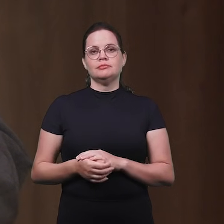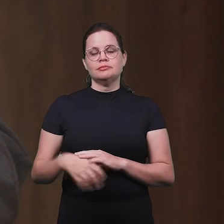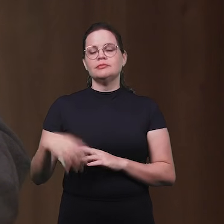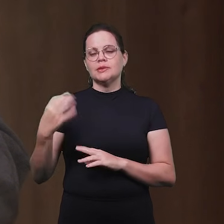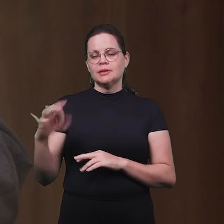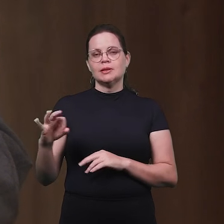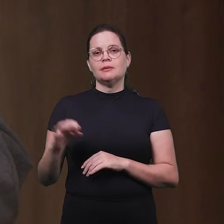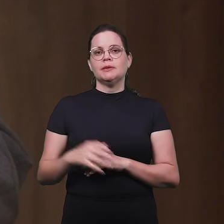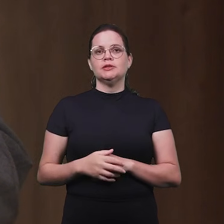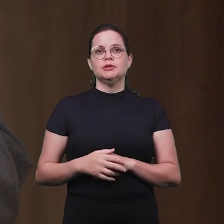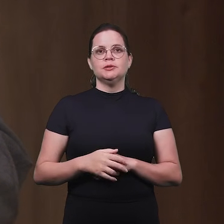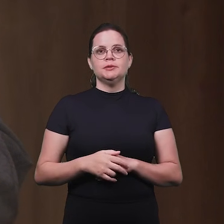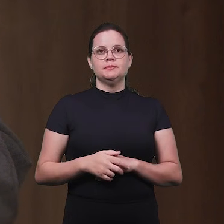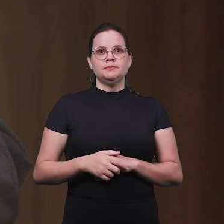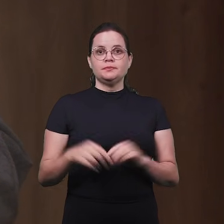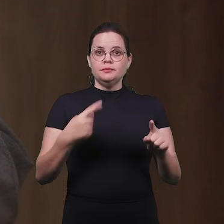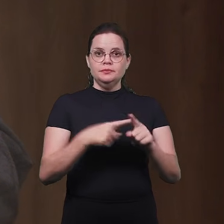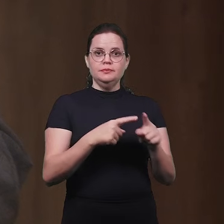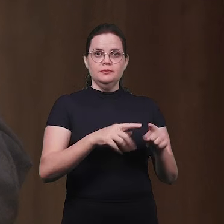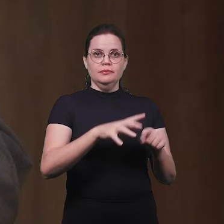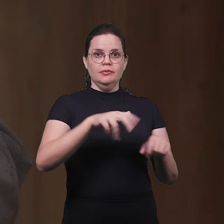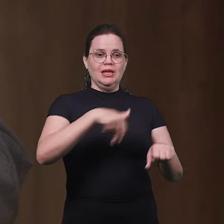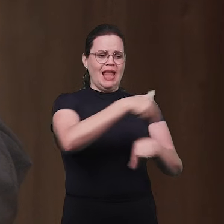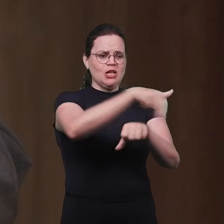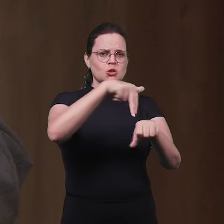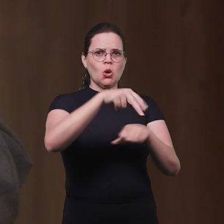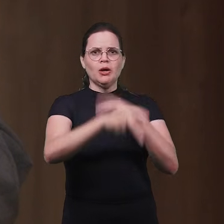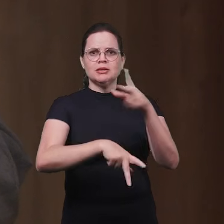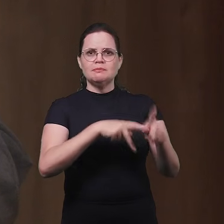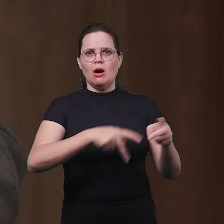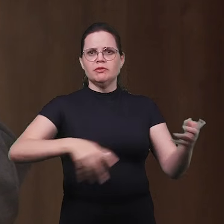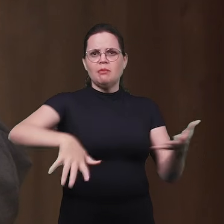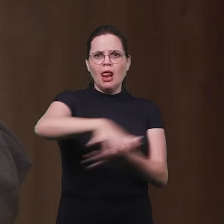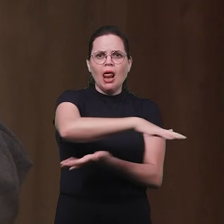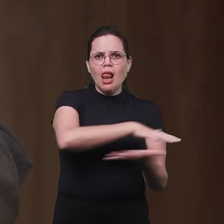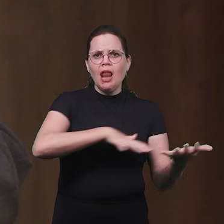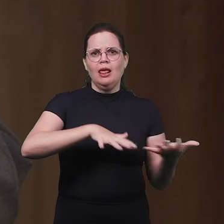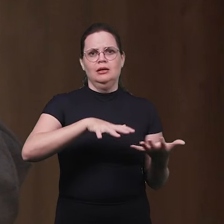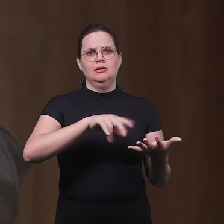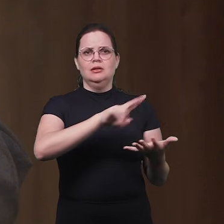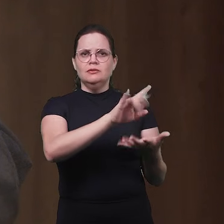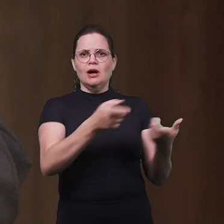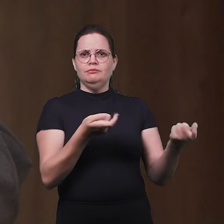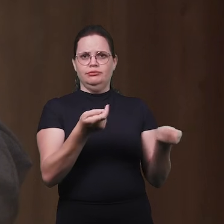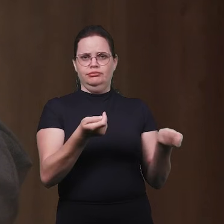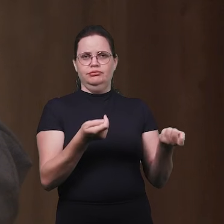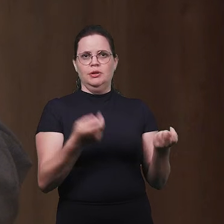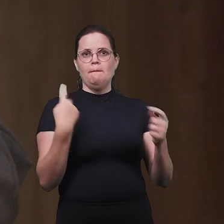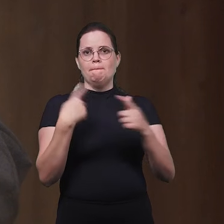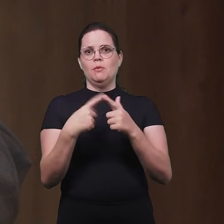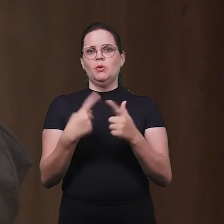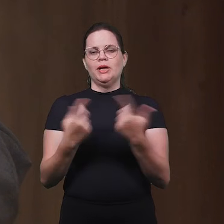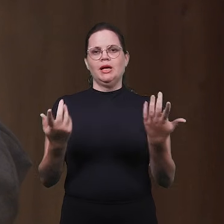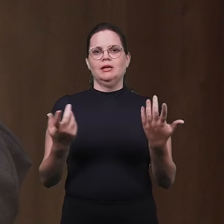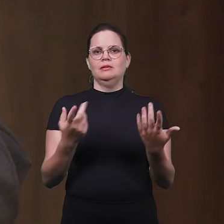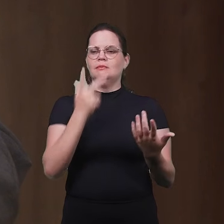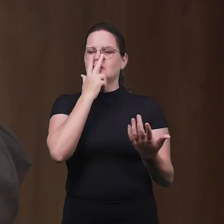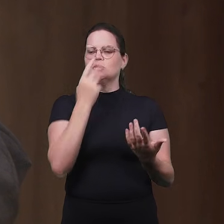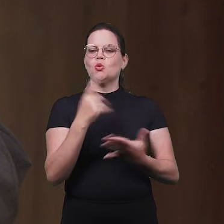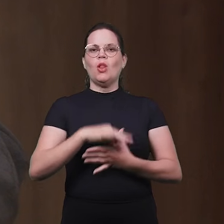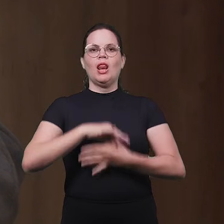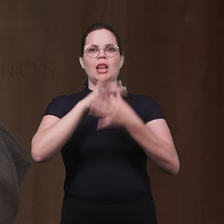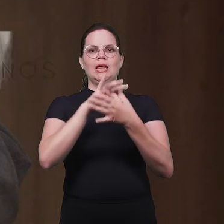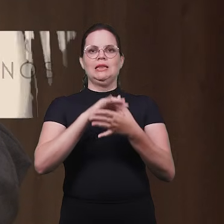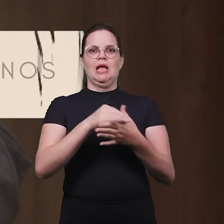Nós estamos dizendo, exatamente, a agitação, né, dos povos, né? Vamos dizer assim, o governo